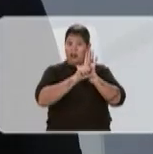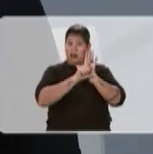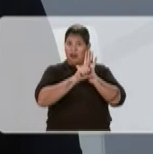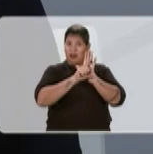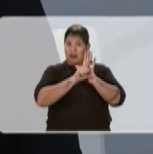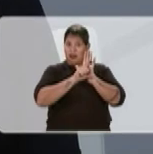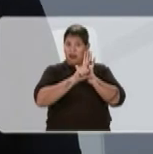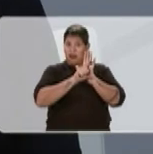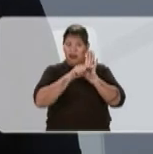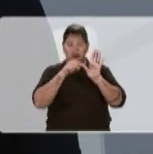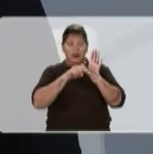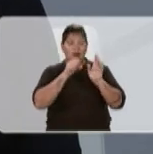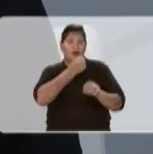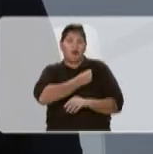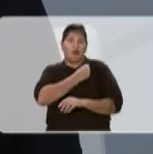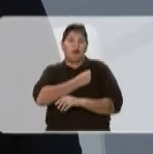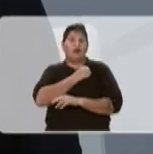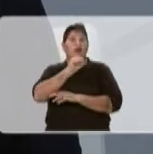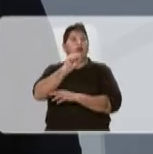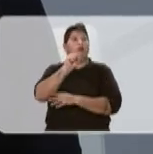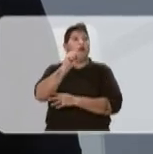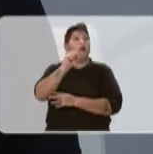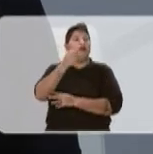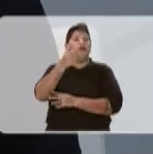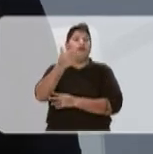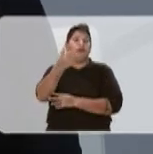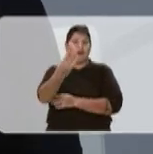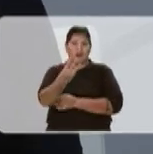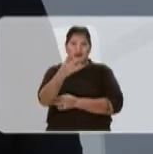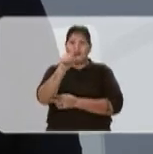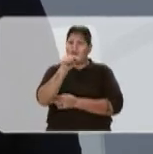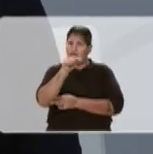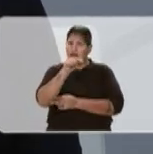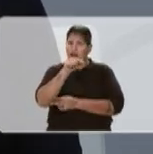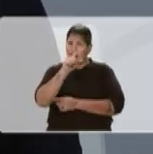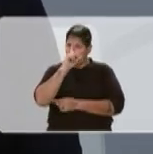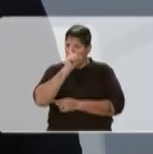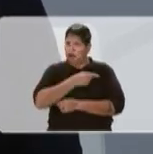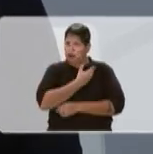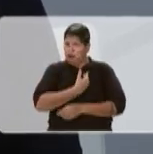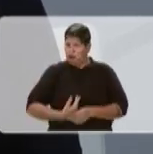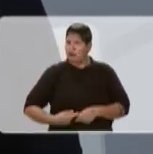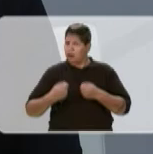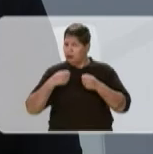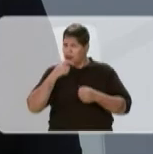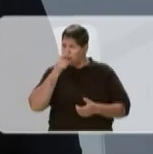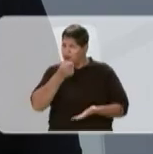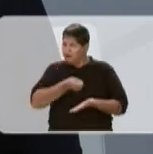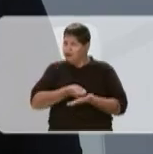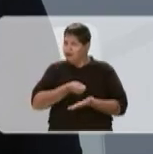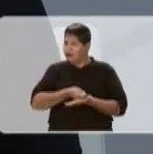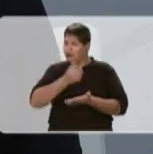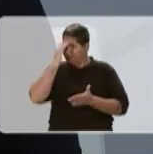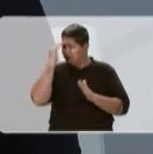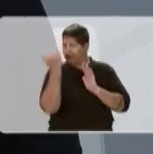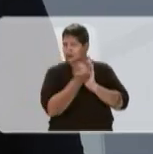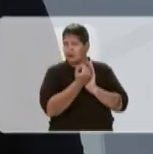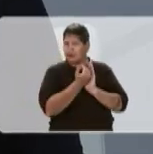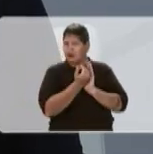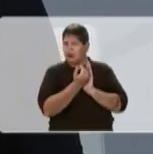essa lei brasileira, essa lei 8.213, ela é de ordem pública e ela precisa ser